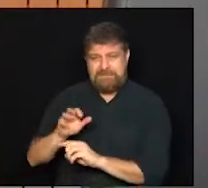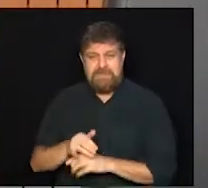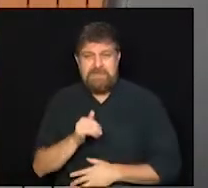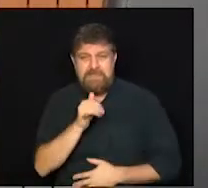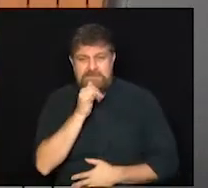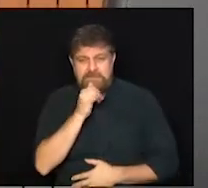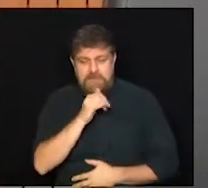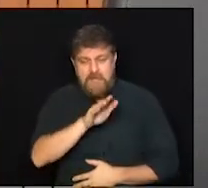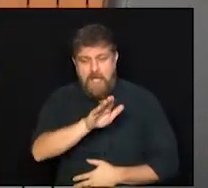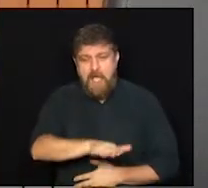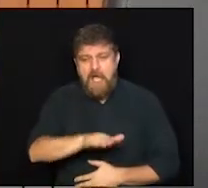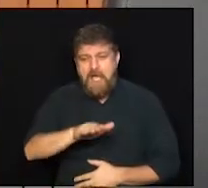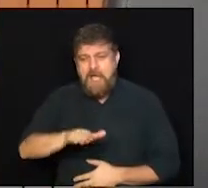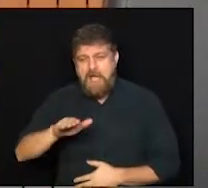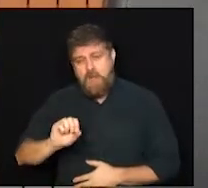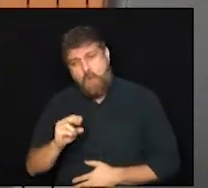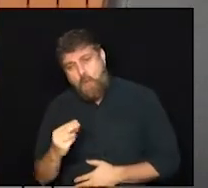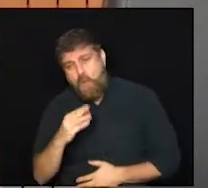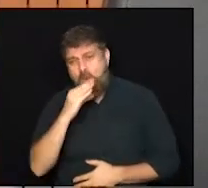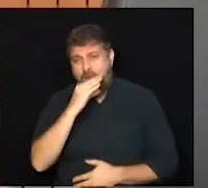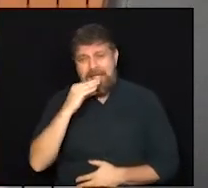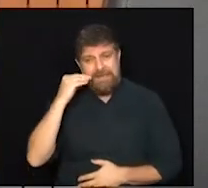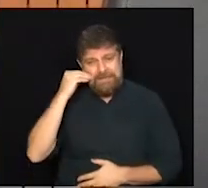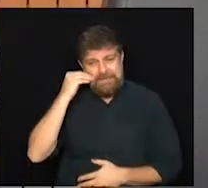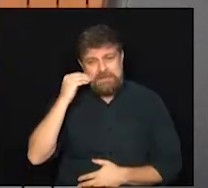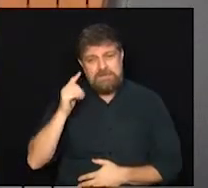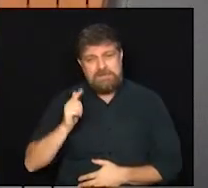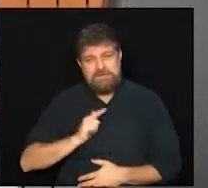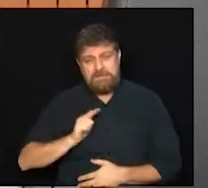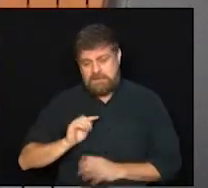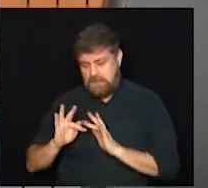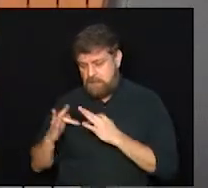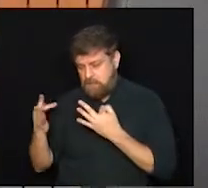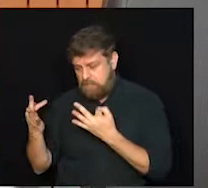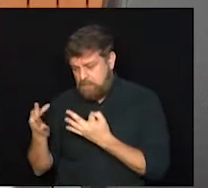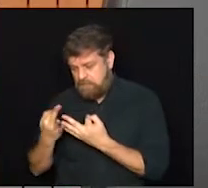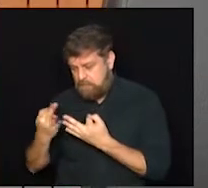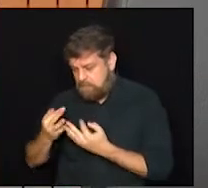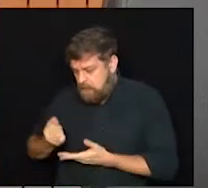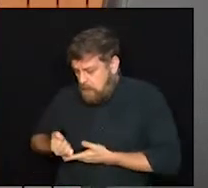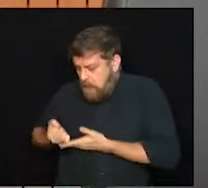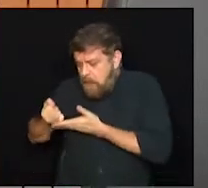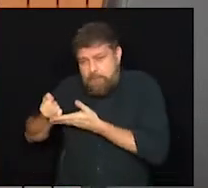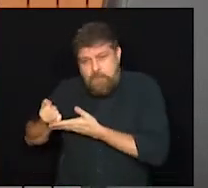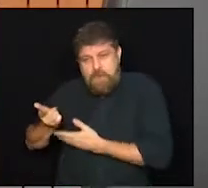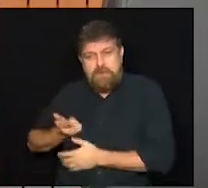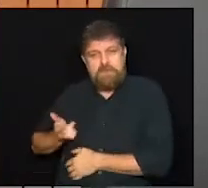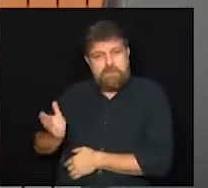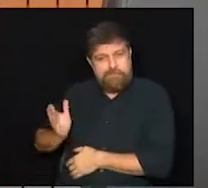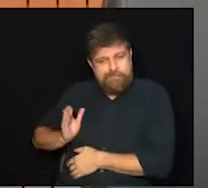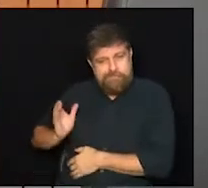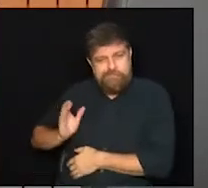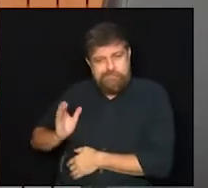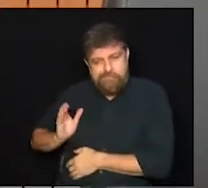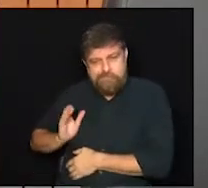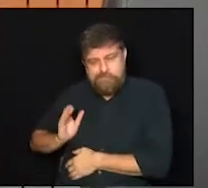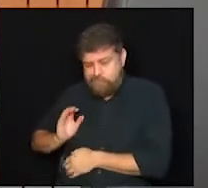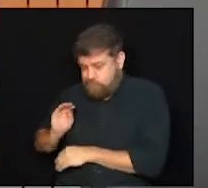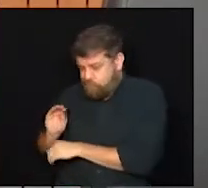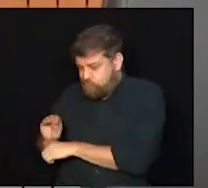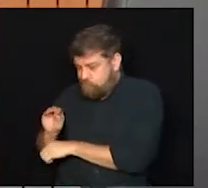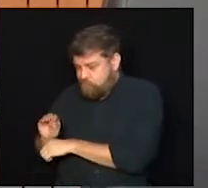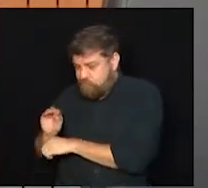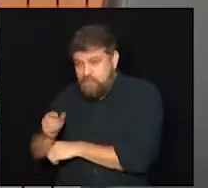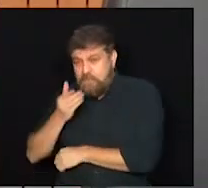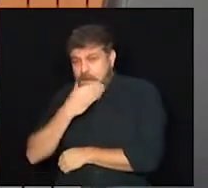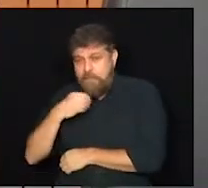Crianças ou até adolescentes que têm uma estrutura familiar melhor, até de recursos material, ou de pais que